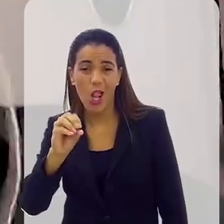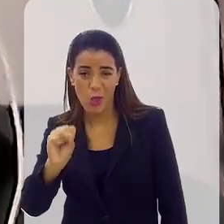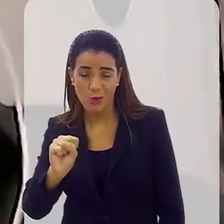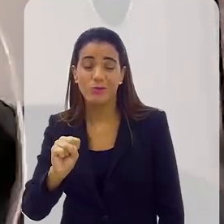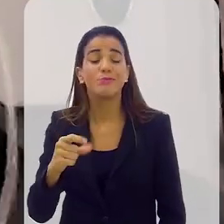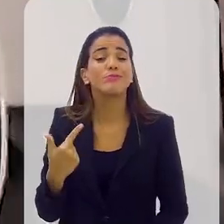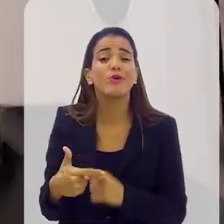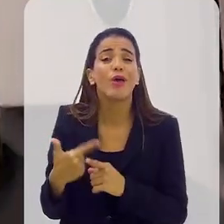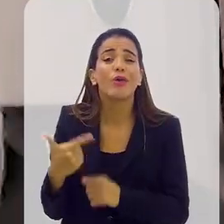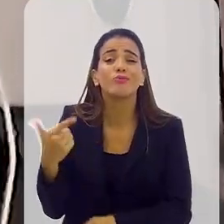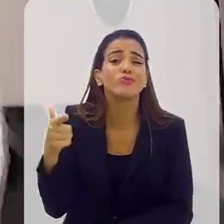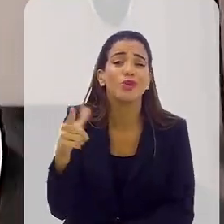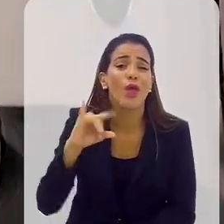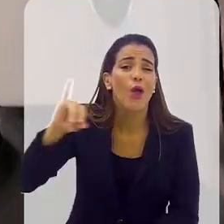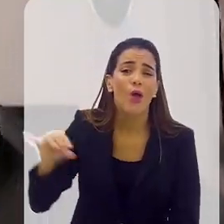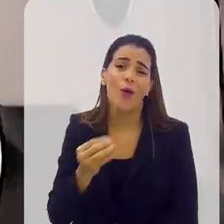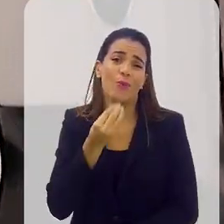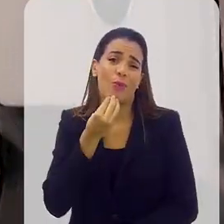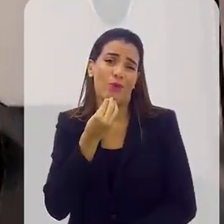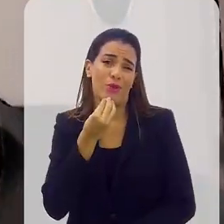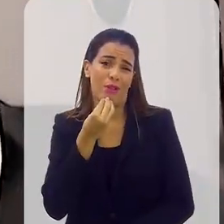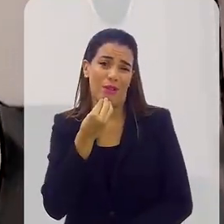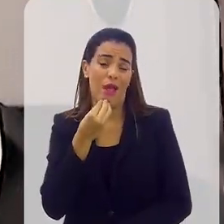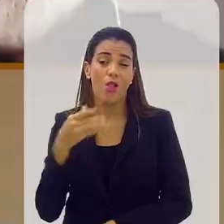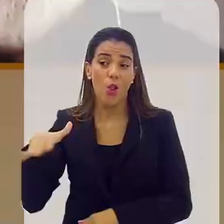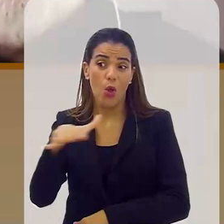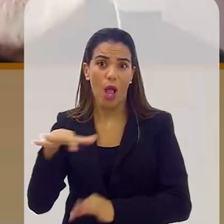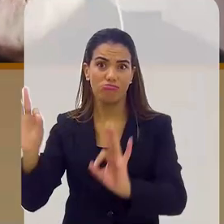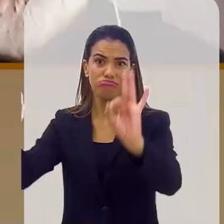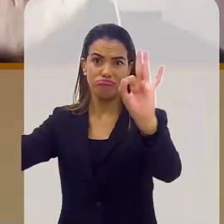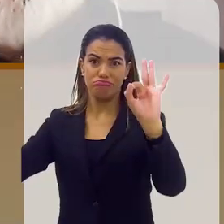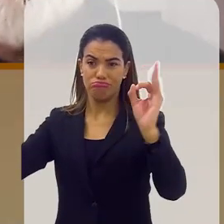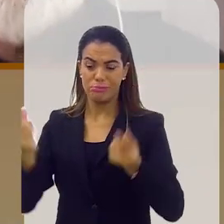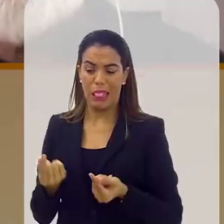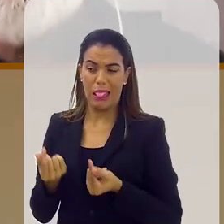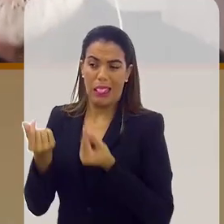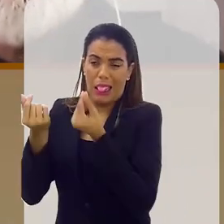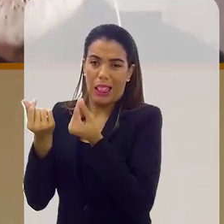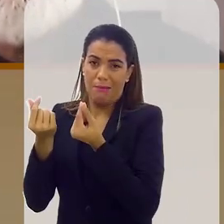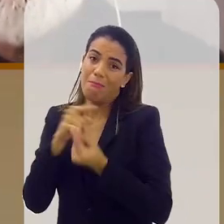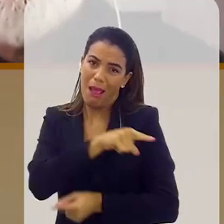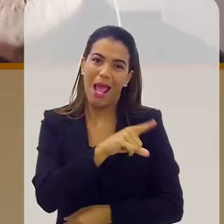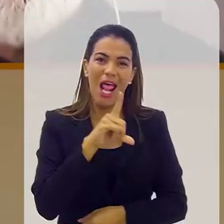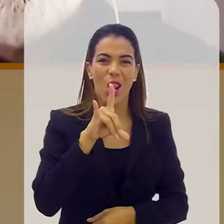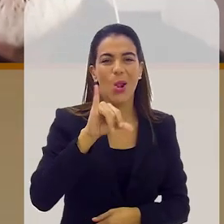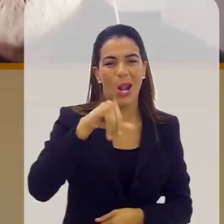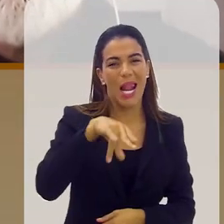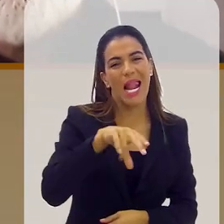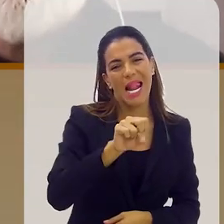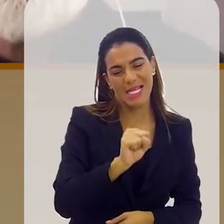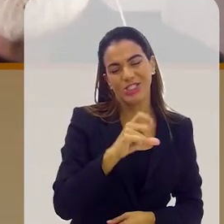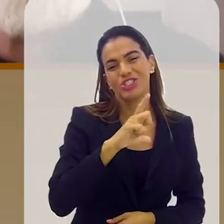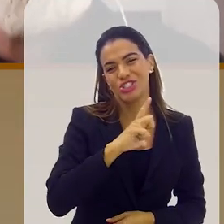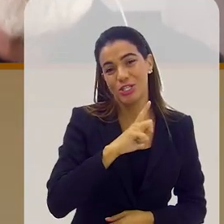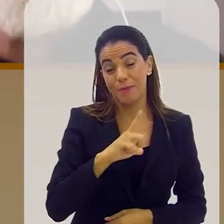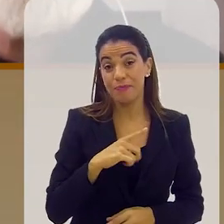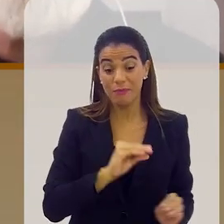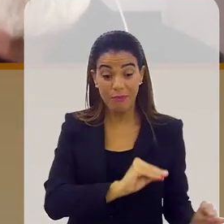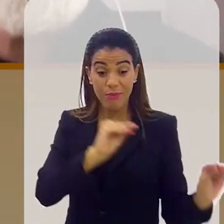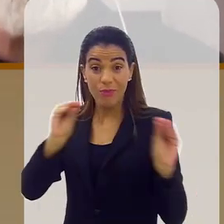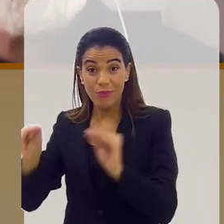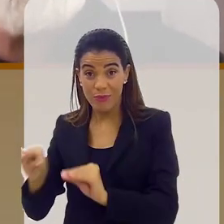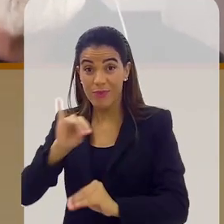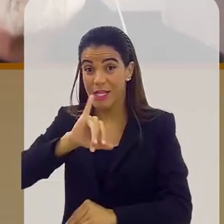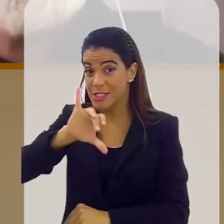que eu não tive essa oportunidade de moldar ali na elite do Leblon. Né? E depois disso vocês foram morar